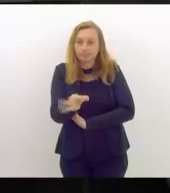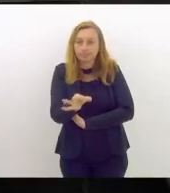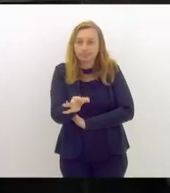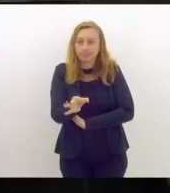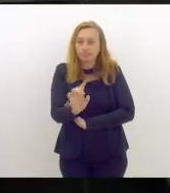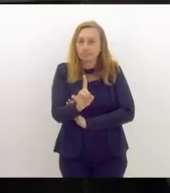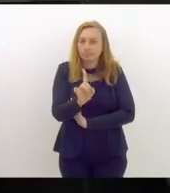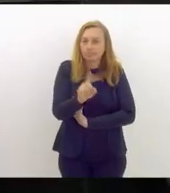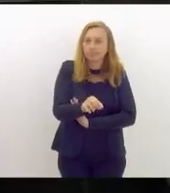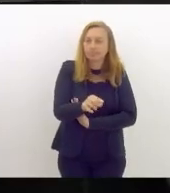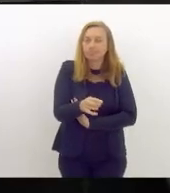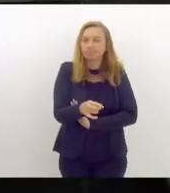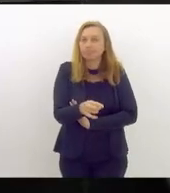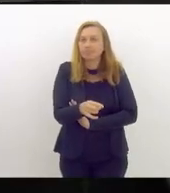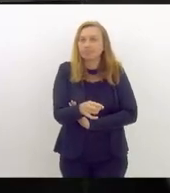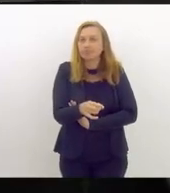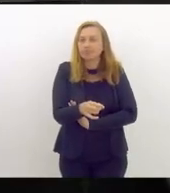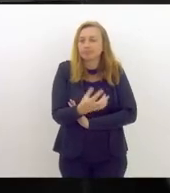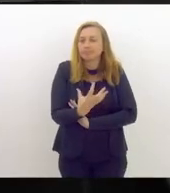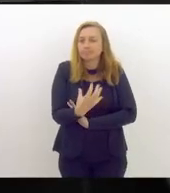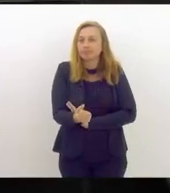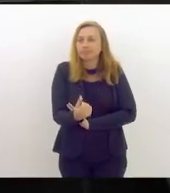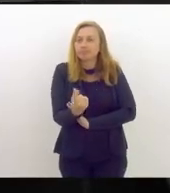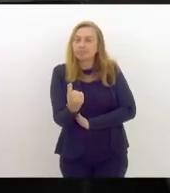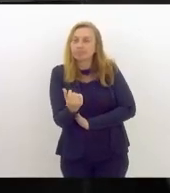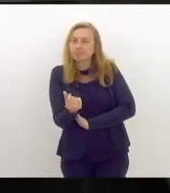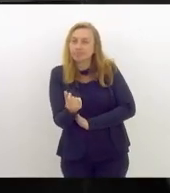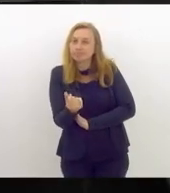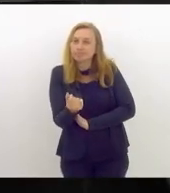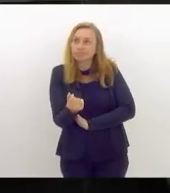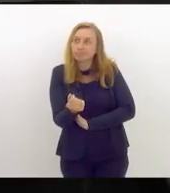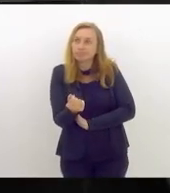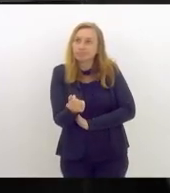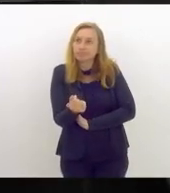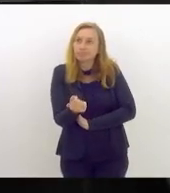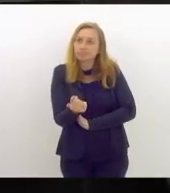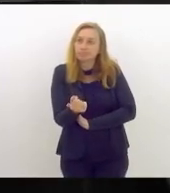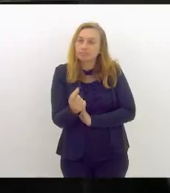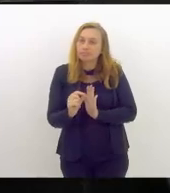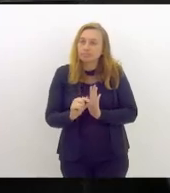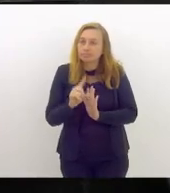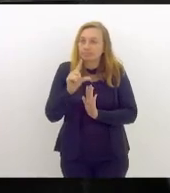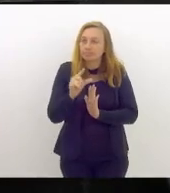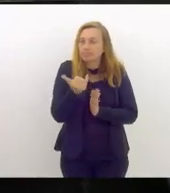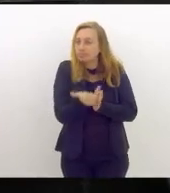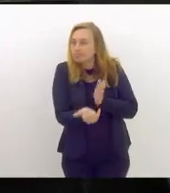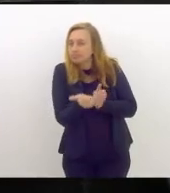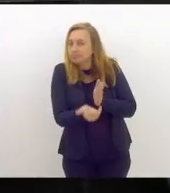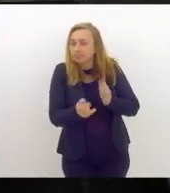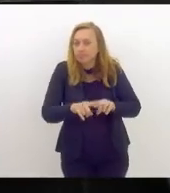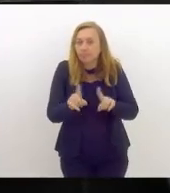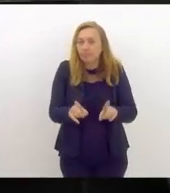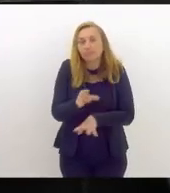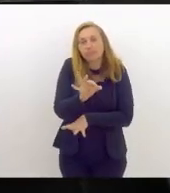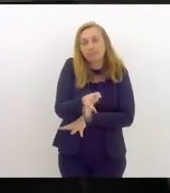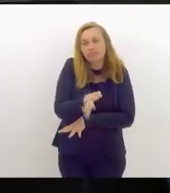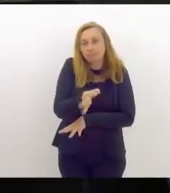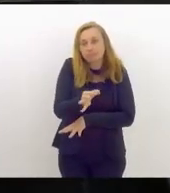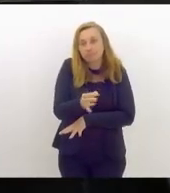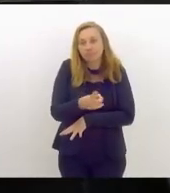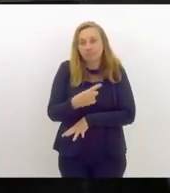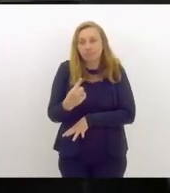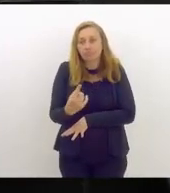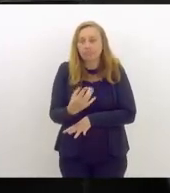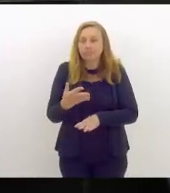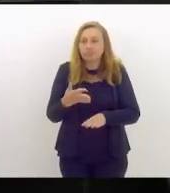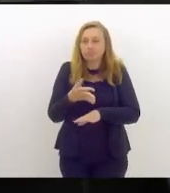não é a favor de sobretaxar ou de aumentar impostos, mas é evidente que a gente só